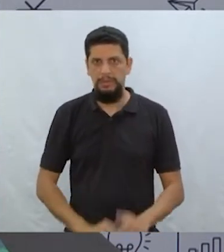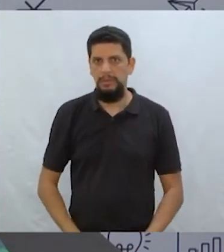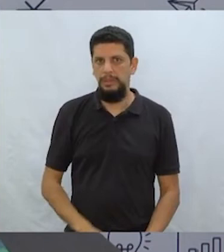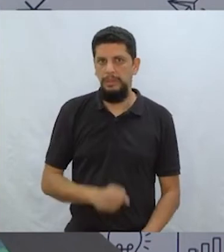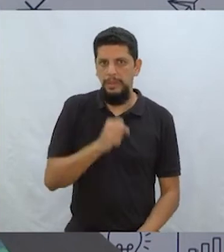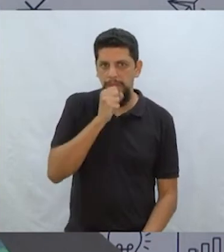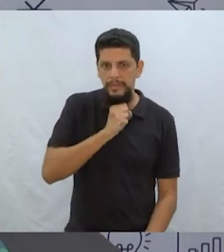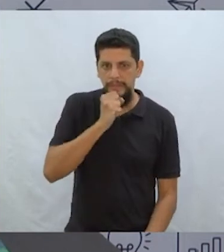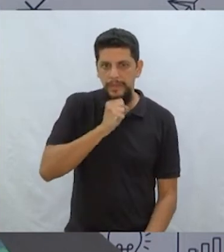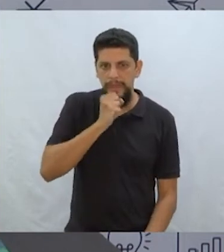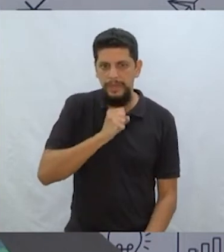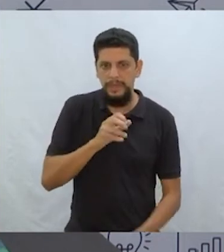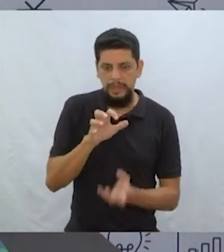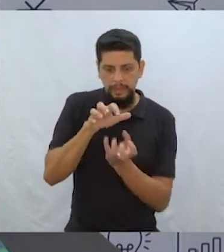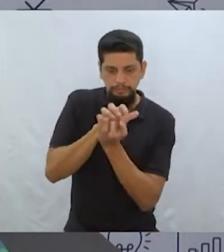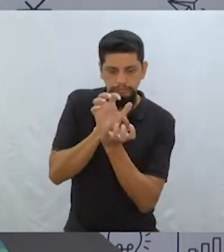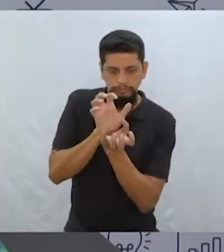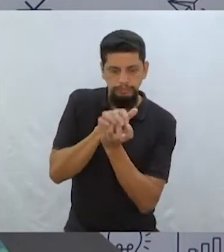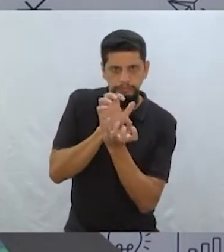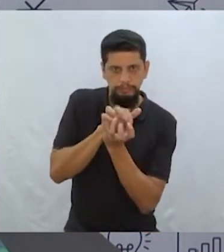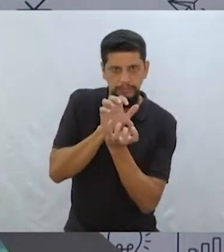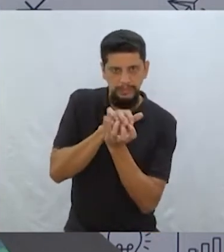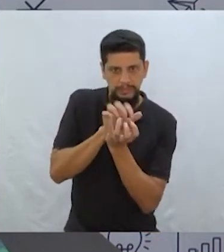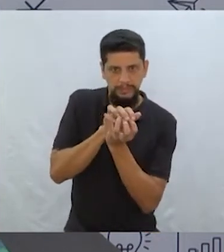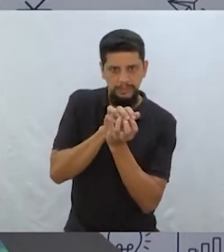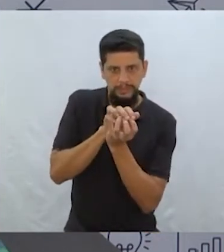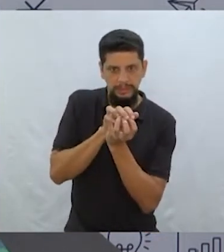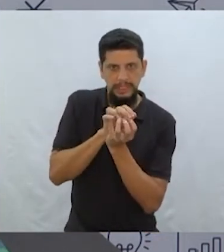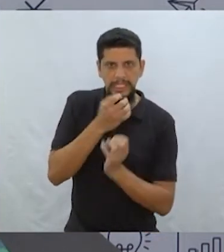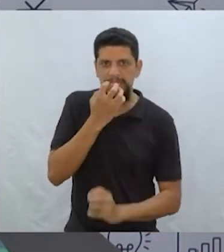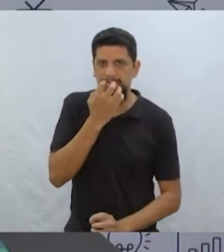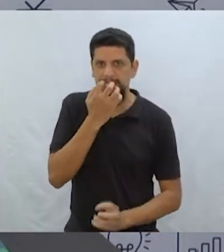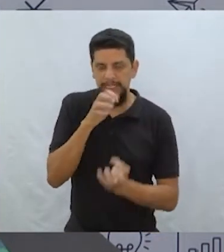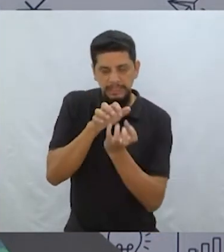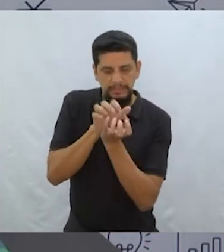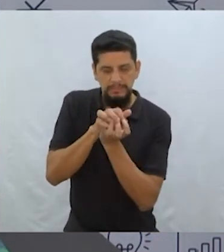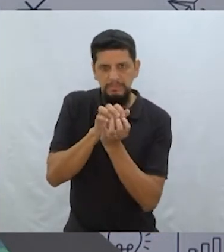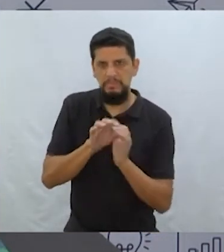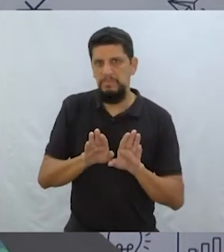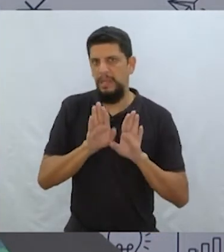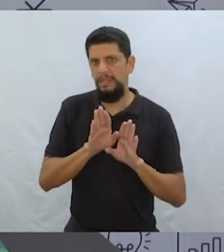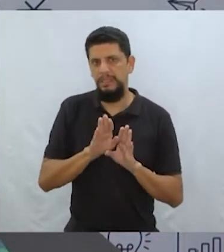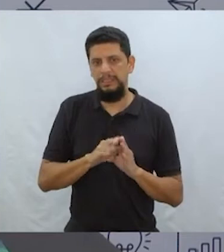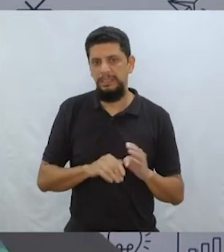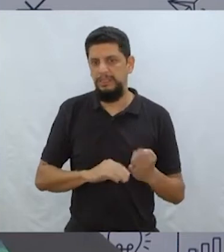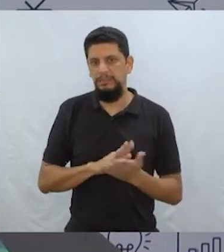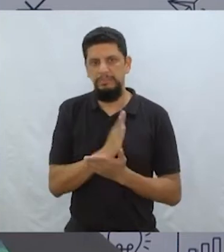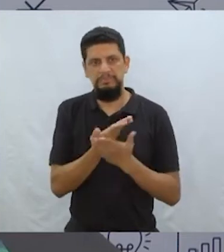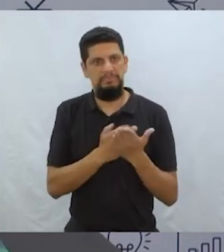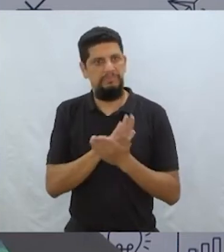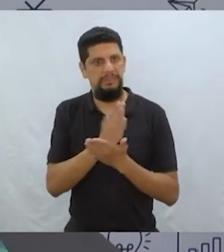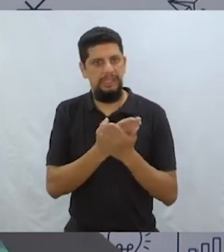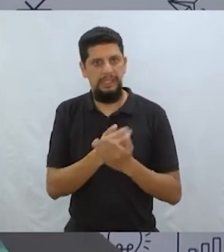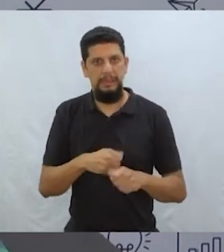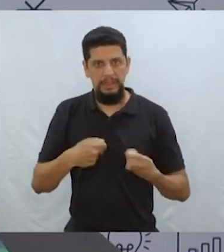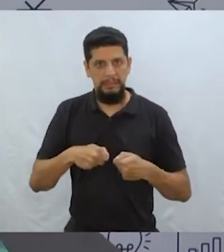arimed ele tirou n a dentadura dele ficou bangela Mas isso não iria impedi-lo de